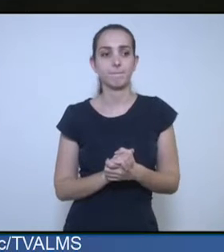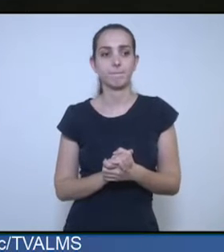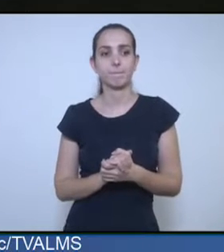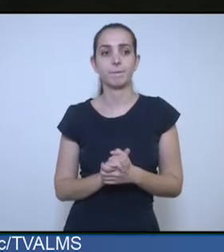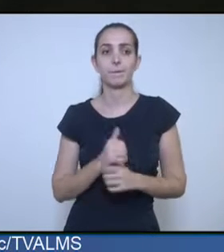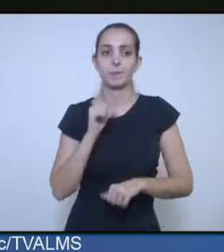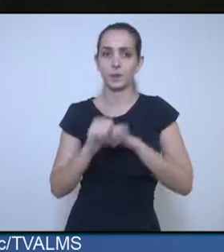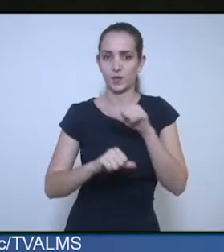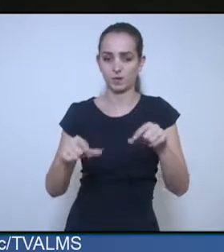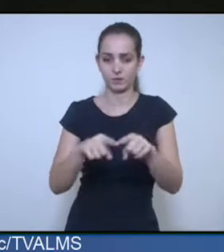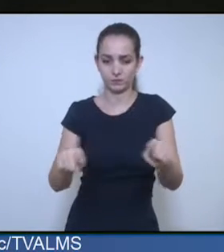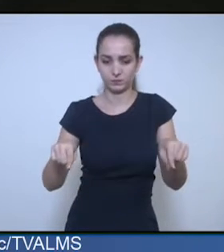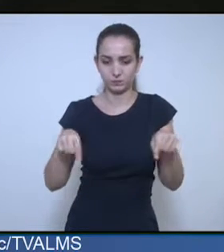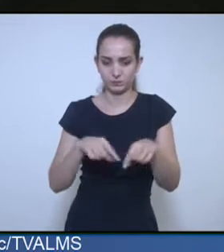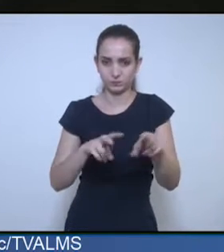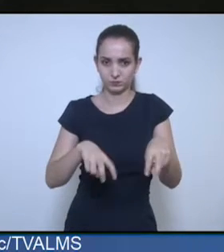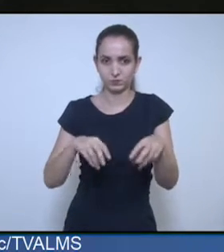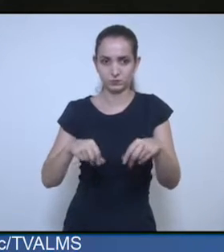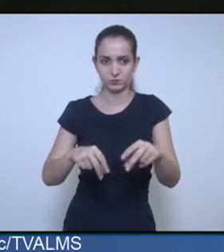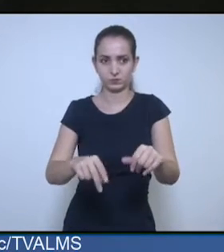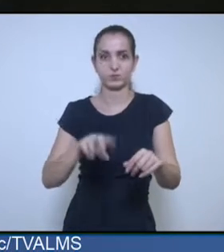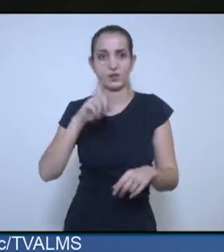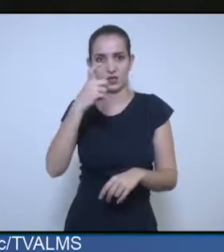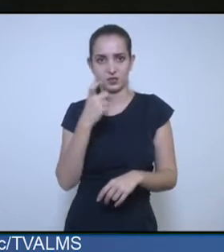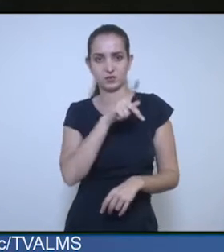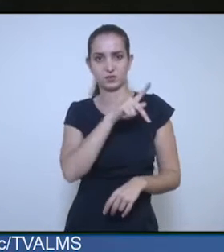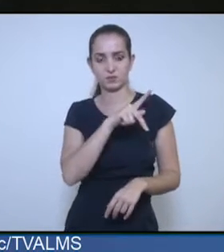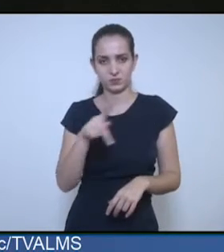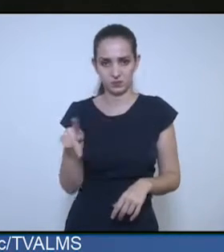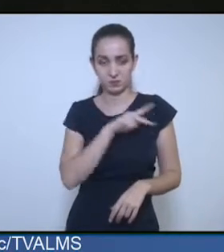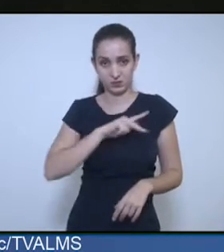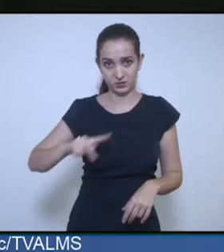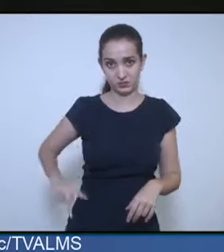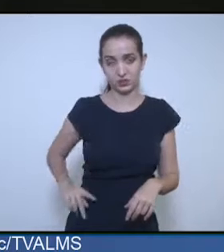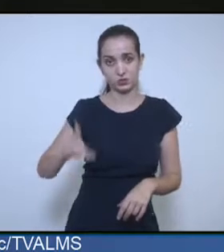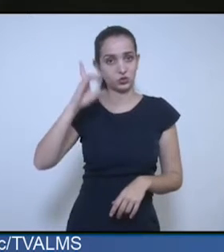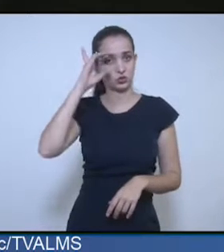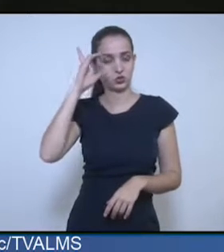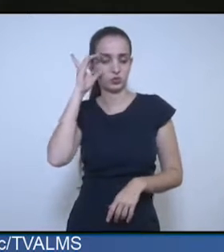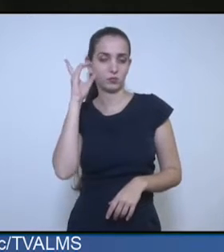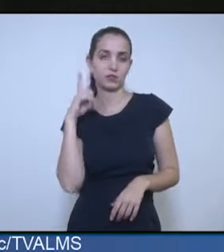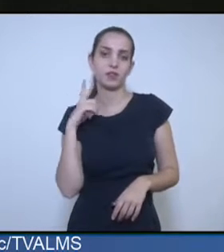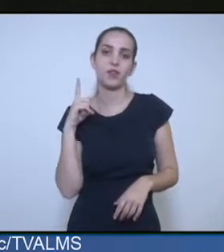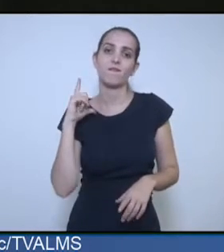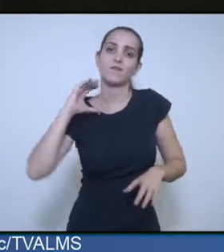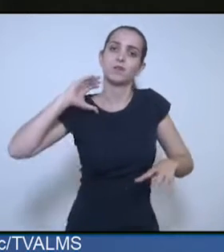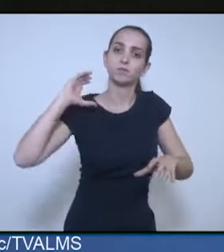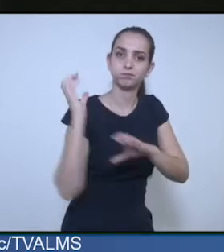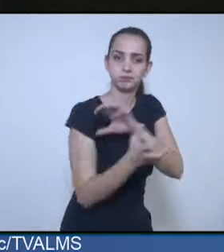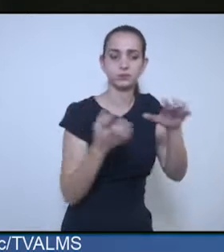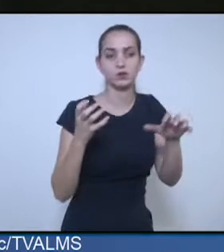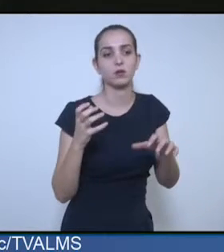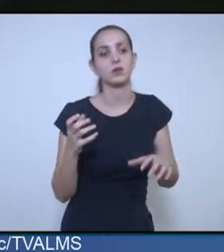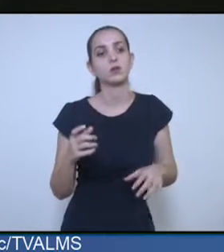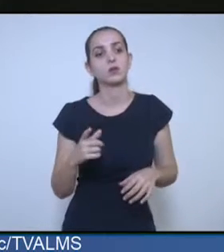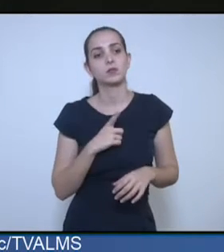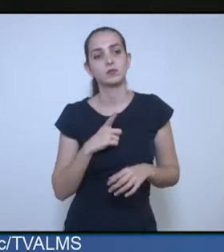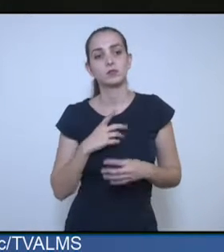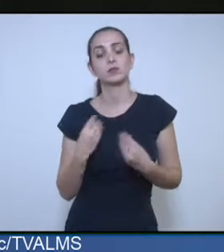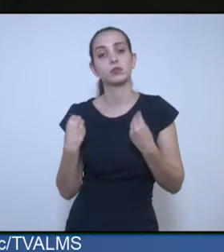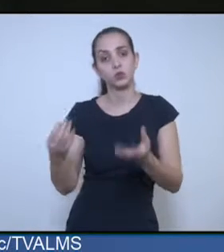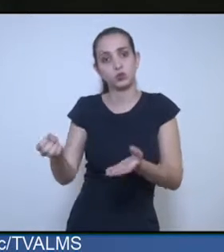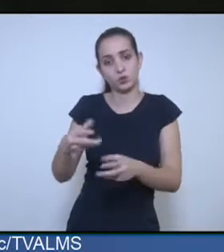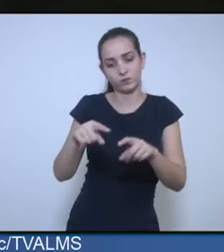que foi golpeada, em 5 anos de governo, destinou aproximadamente 3 milhões de hectares para novos projetos